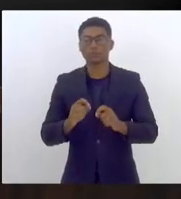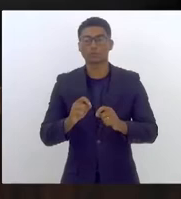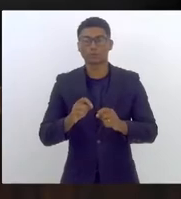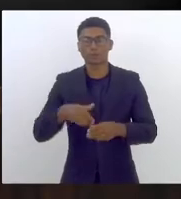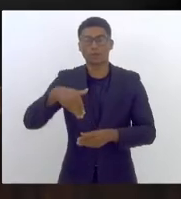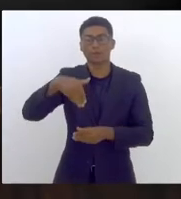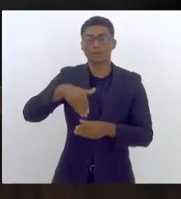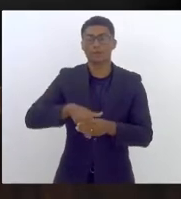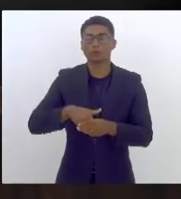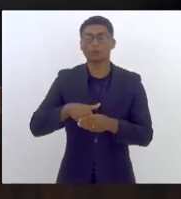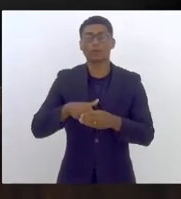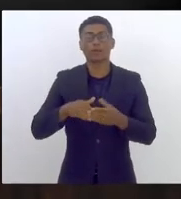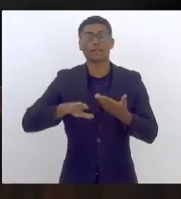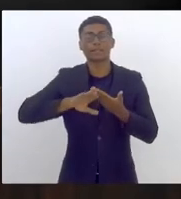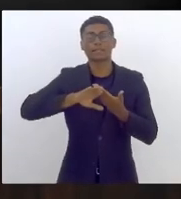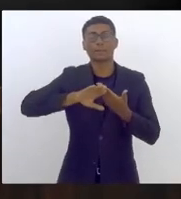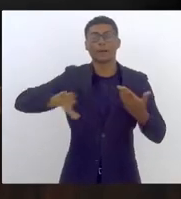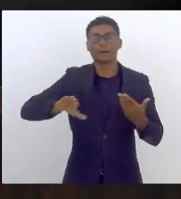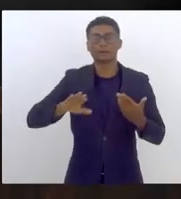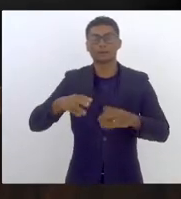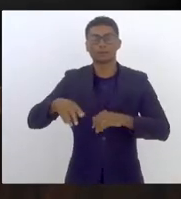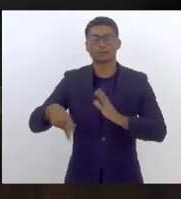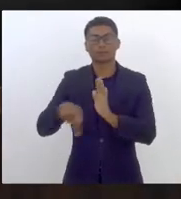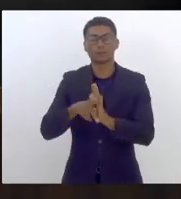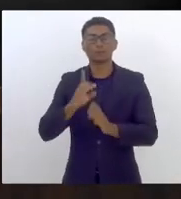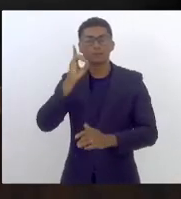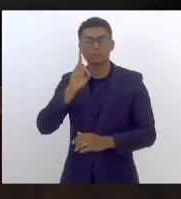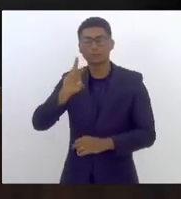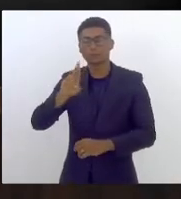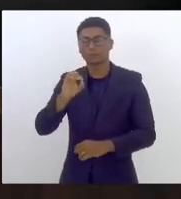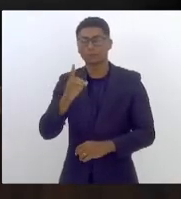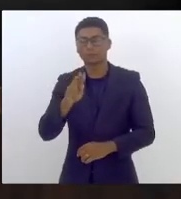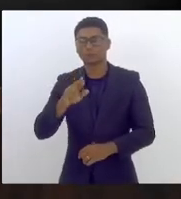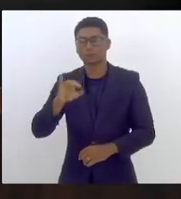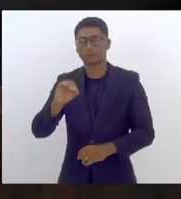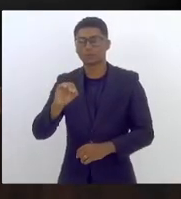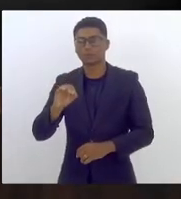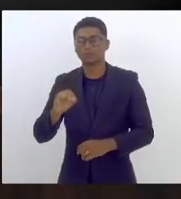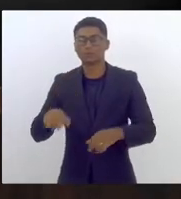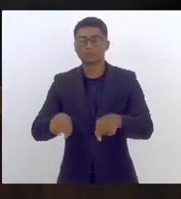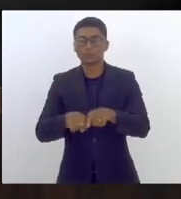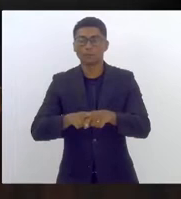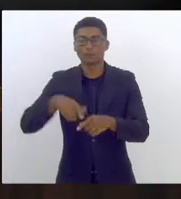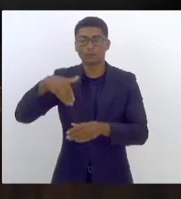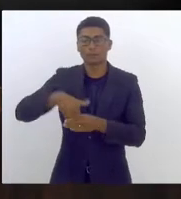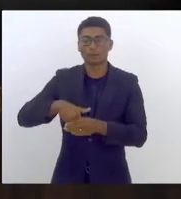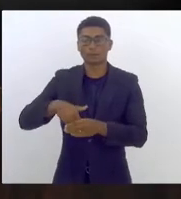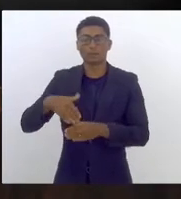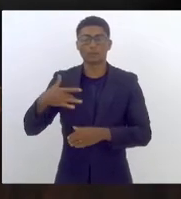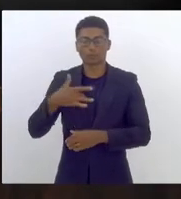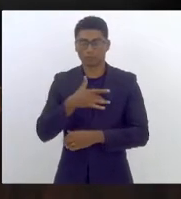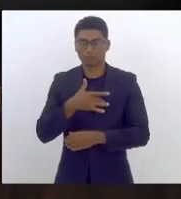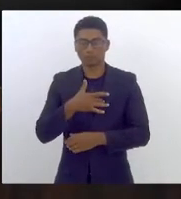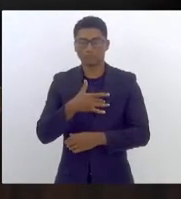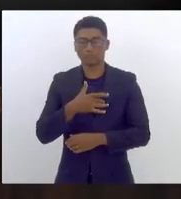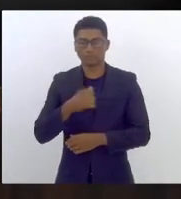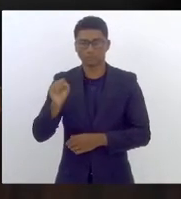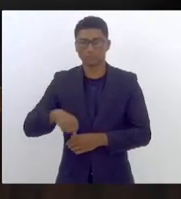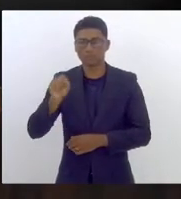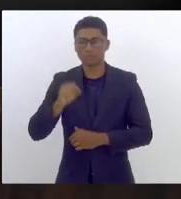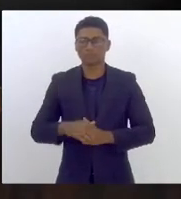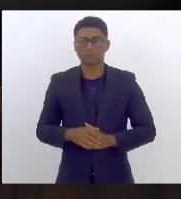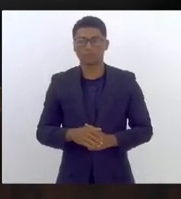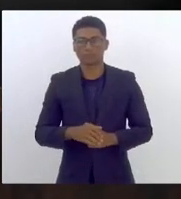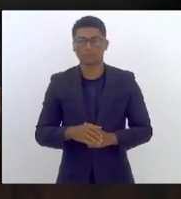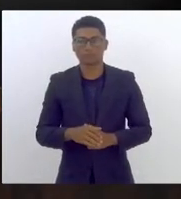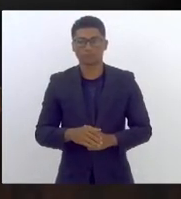voto em separada pela anexação o deputado Rodrigo Amorim relator original de saúde favorável relatores mais Pacheco tá tudo